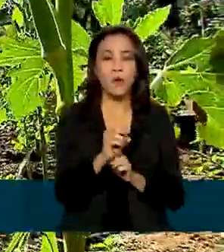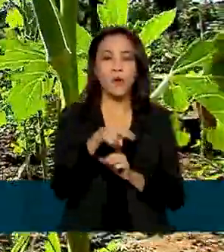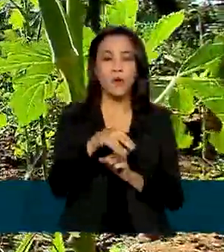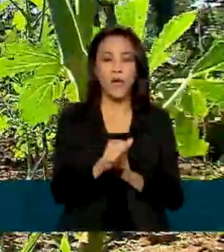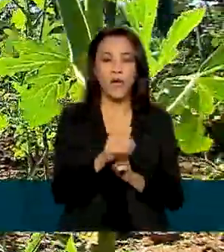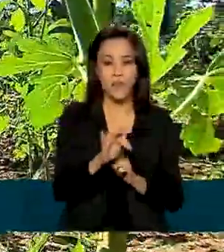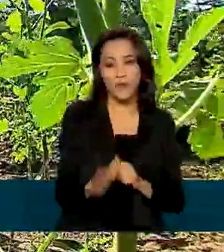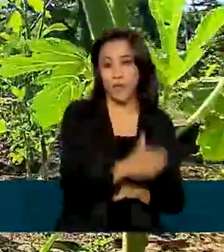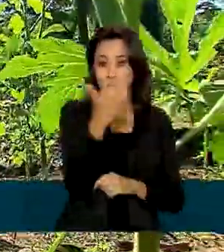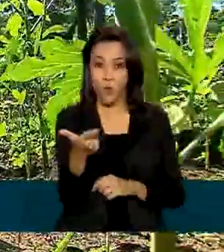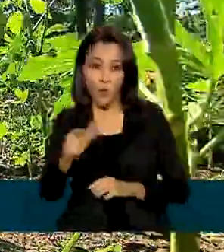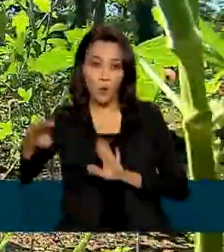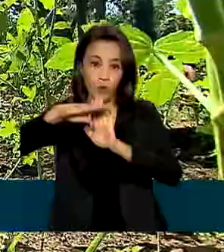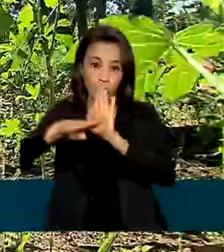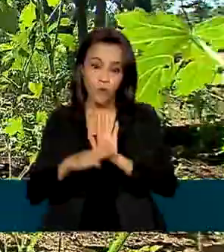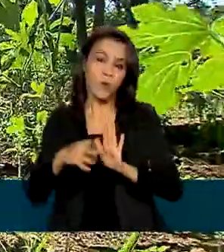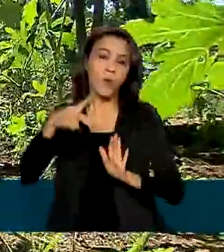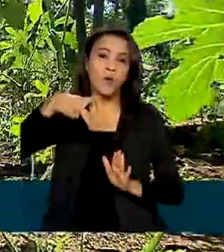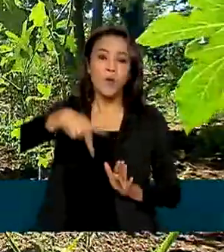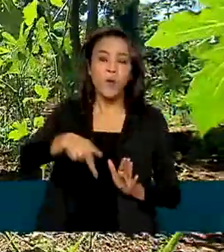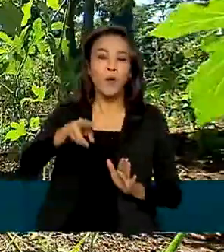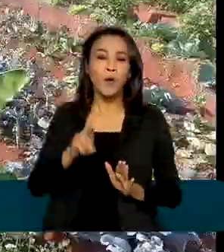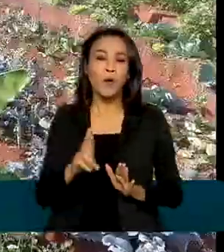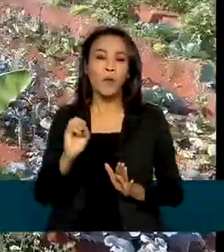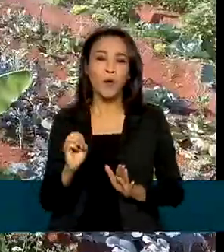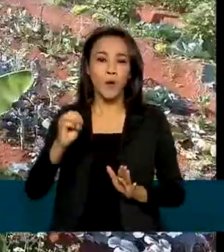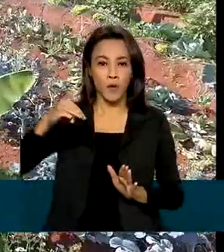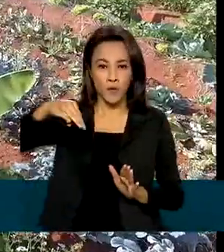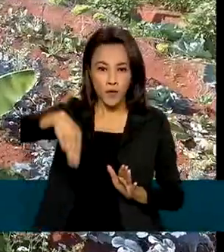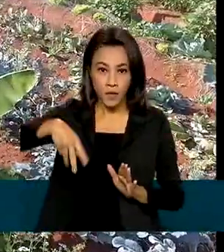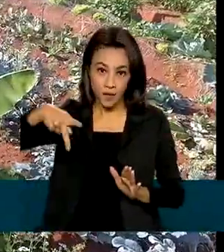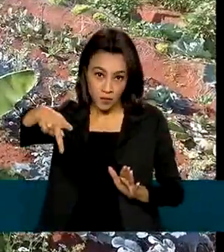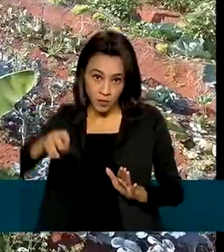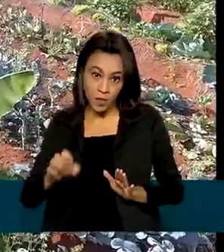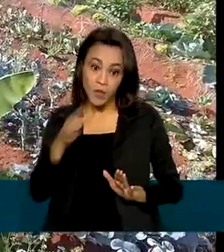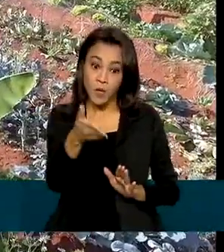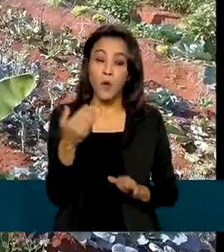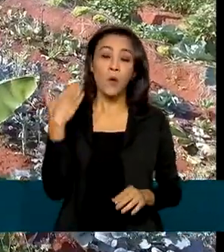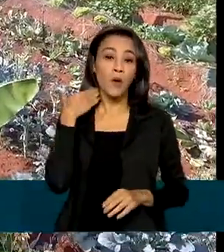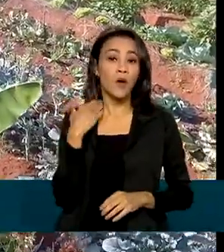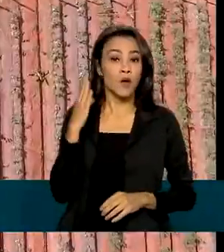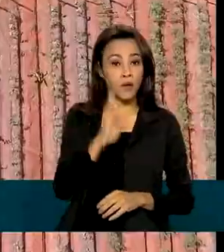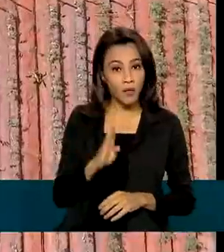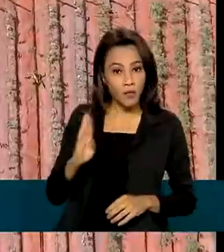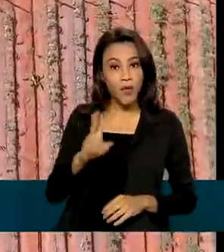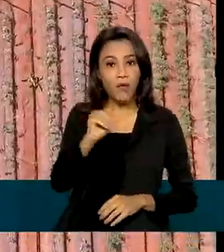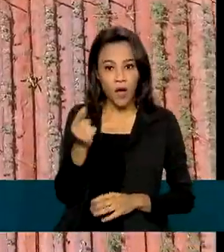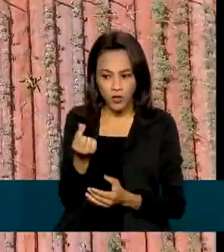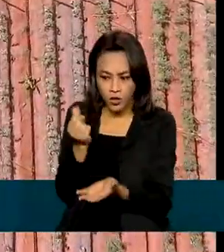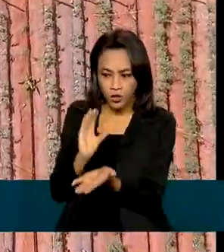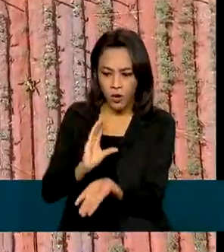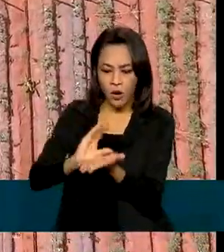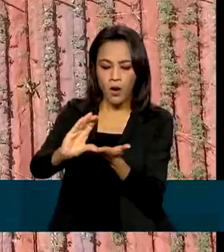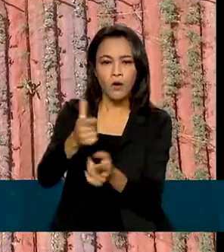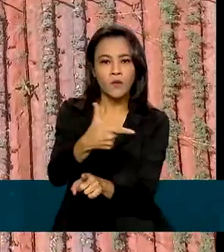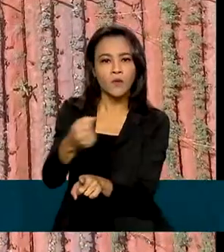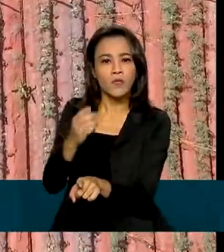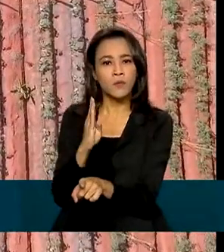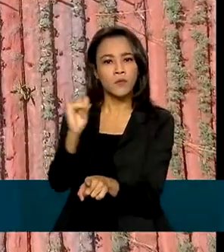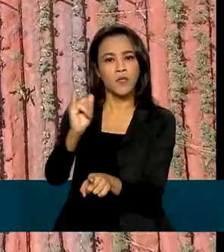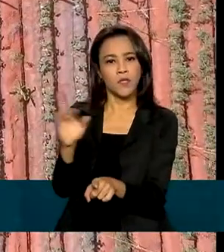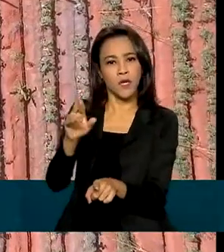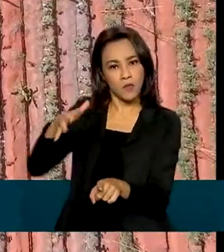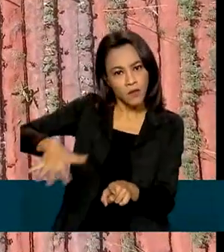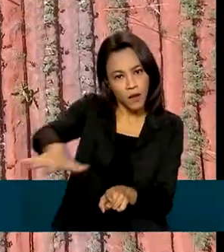o Programa Nacional de Apoio ao Médio Produtor Rural. Só o Banco do Brasil vai disponibilizar 200 bilhões de reais ao